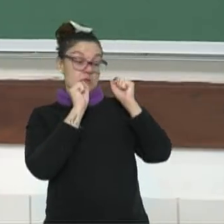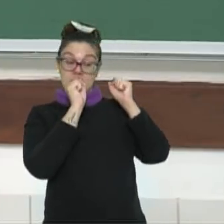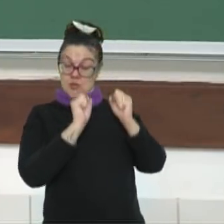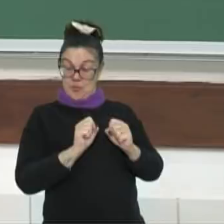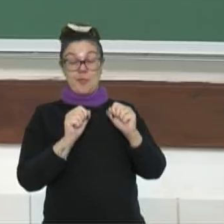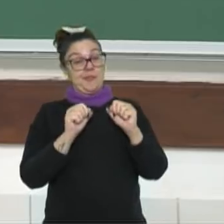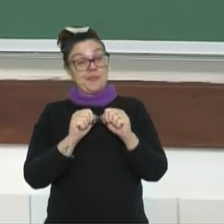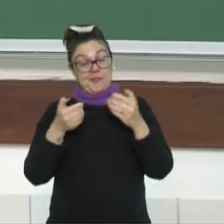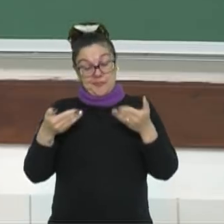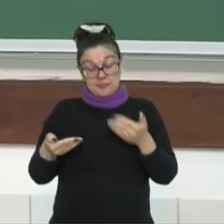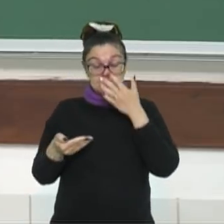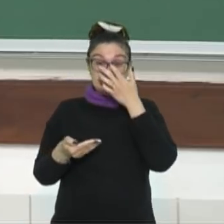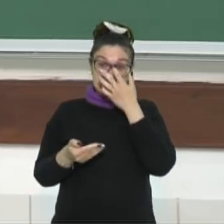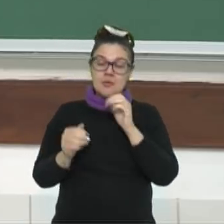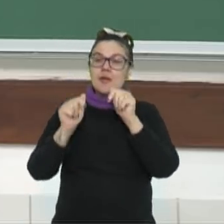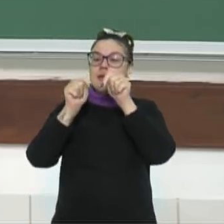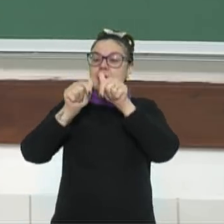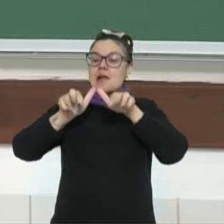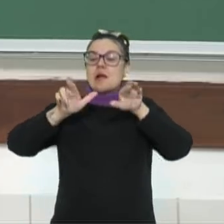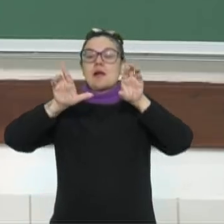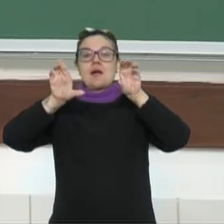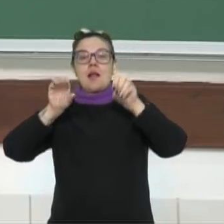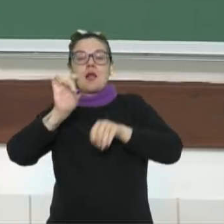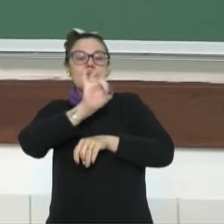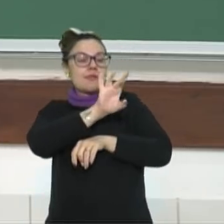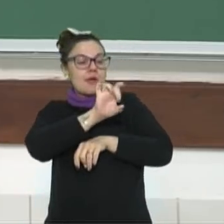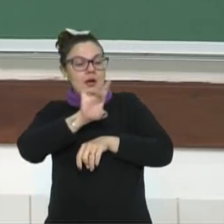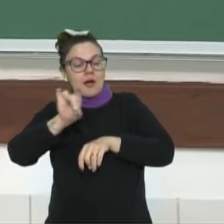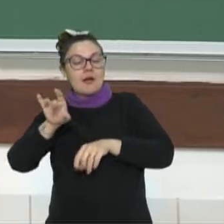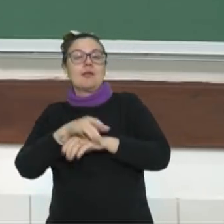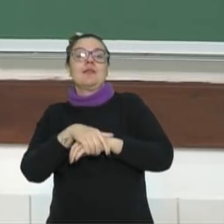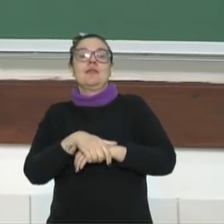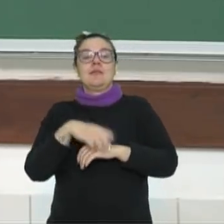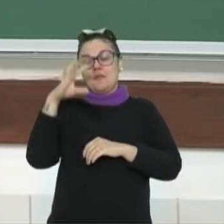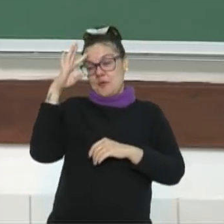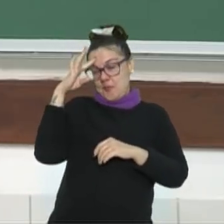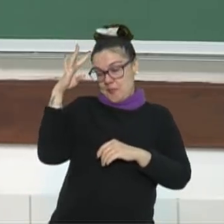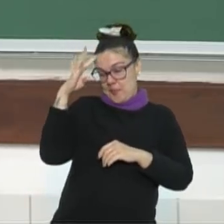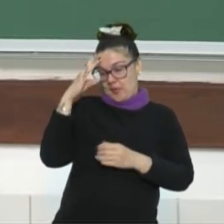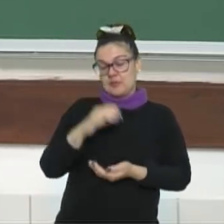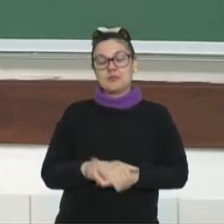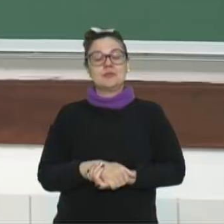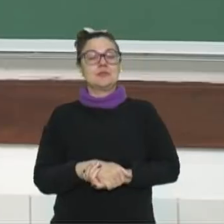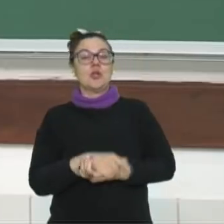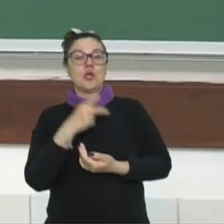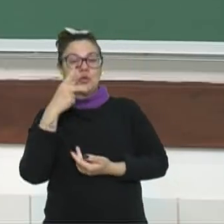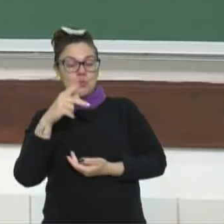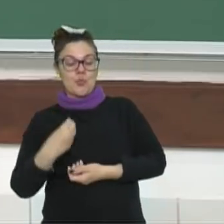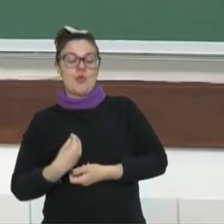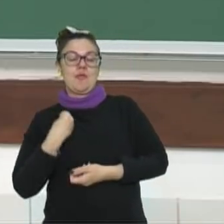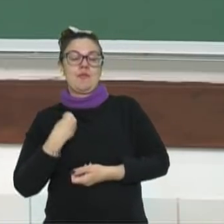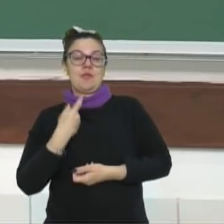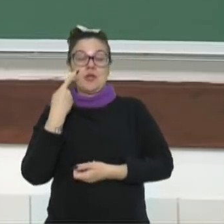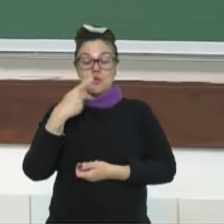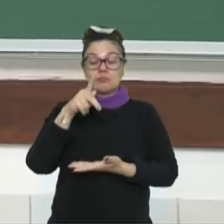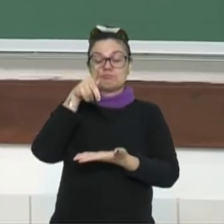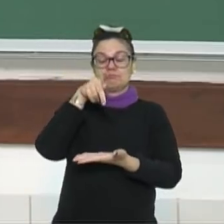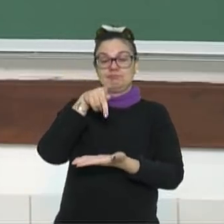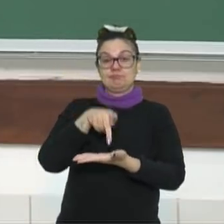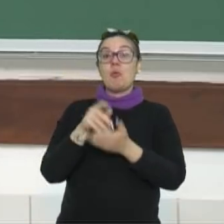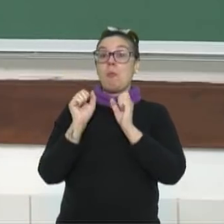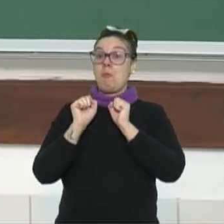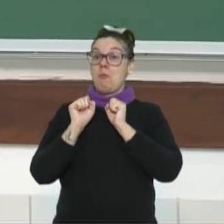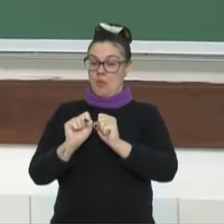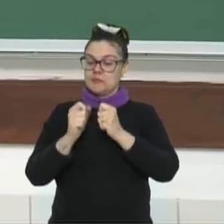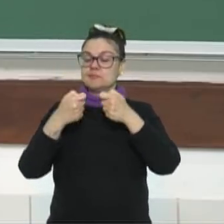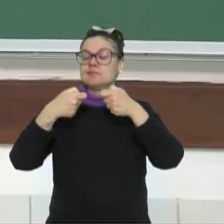E obviamente cada um de vocês pensando a partir do seu pressuposto, a partir da sua realidade, pode e